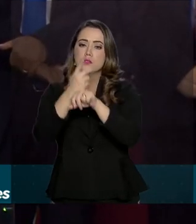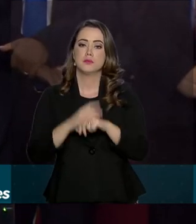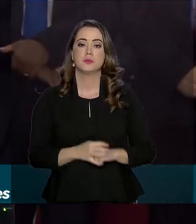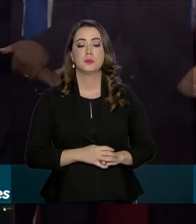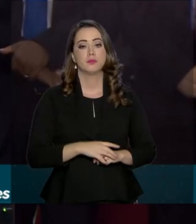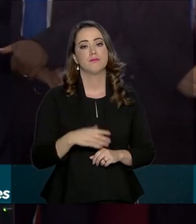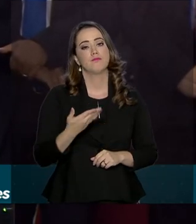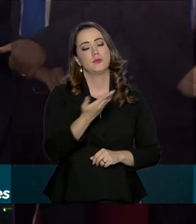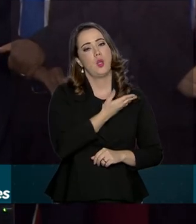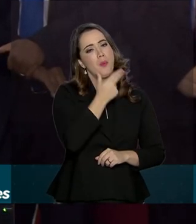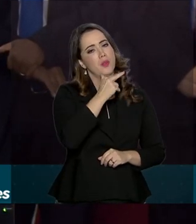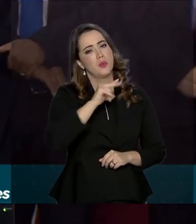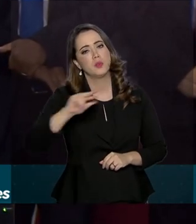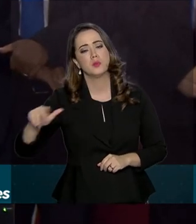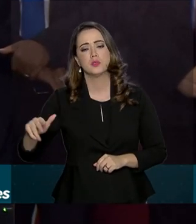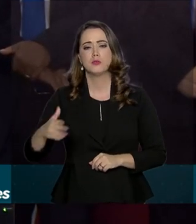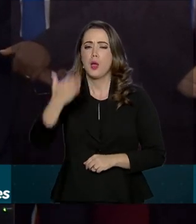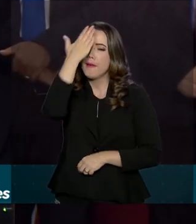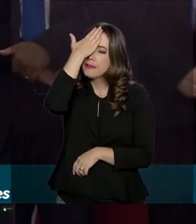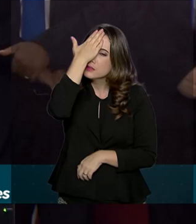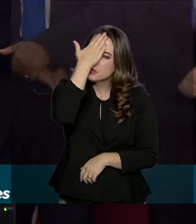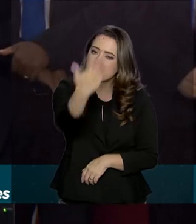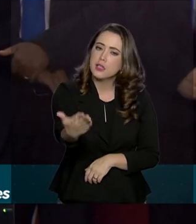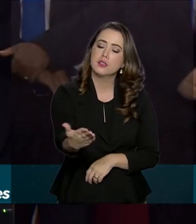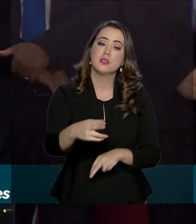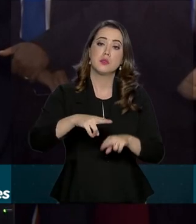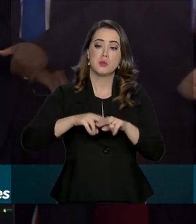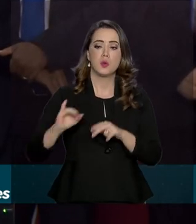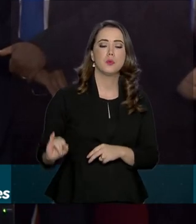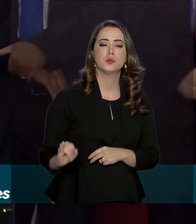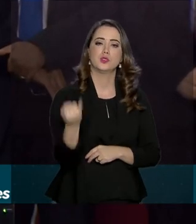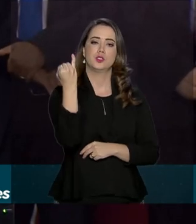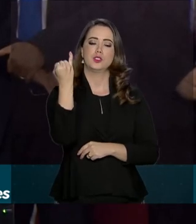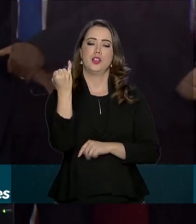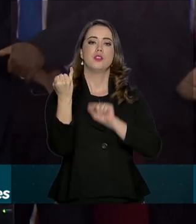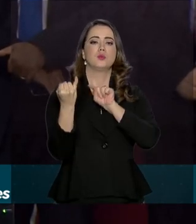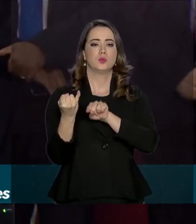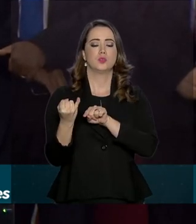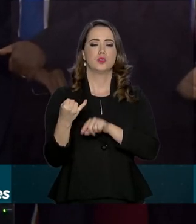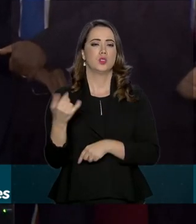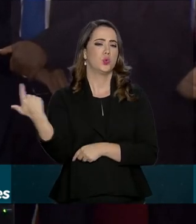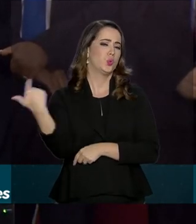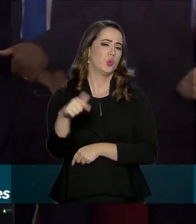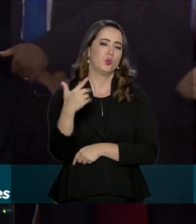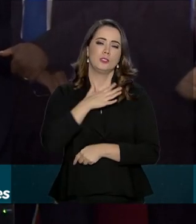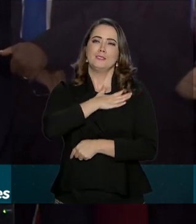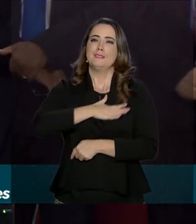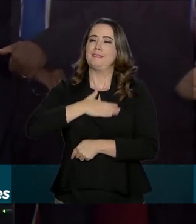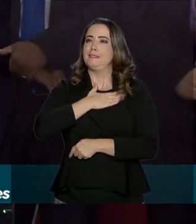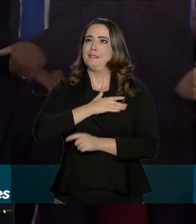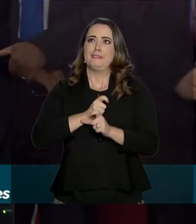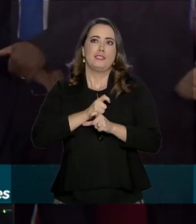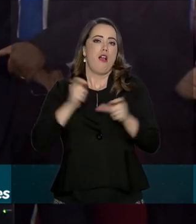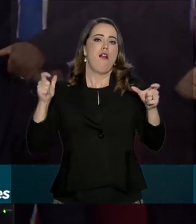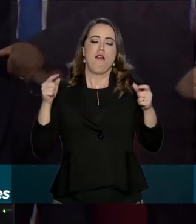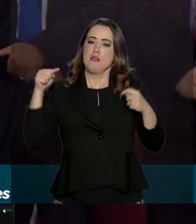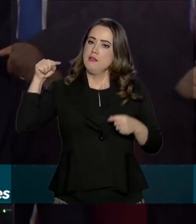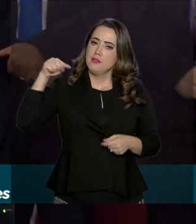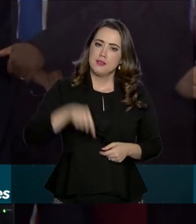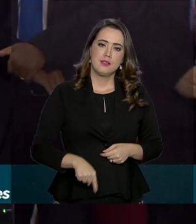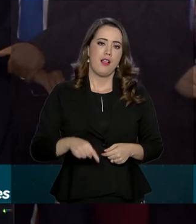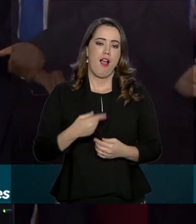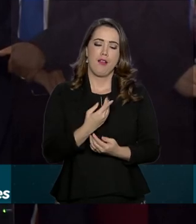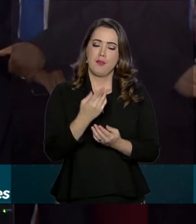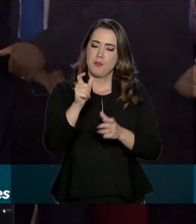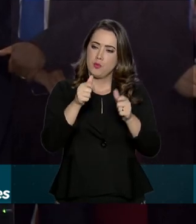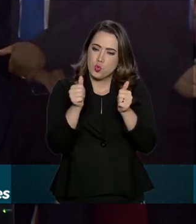Meus irmãos, meu muito obrigado pela oportunidade. não há prazer maior de que estar